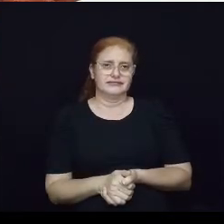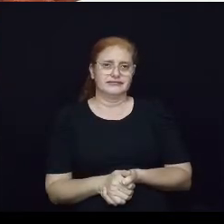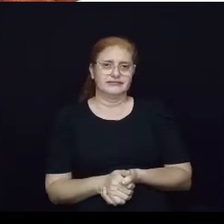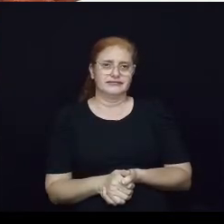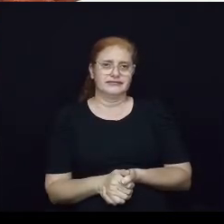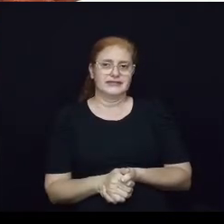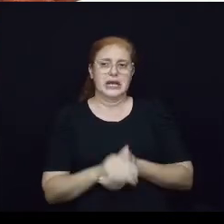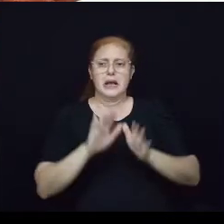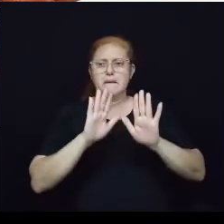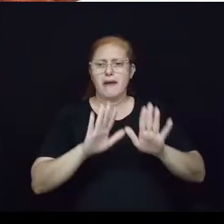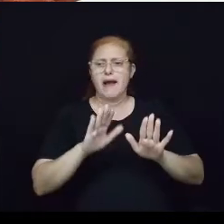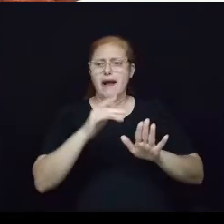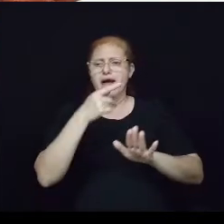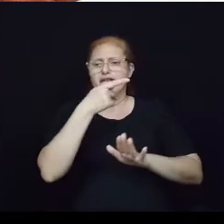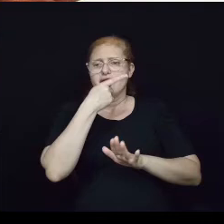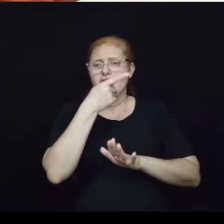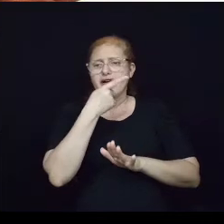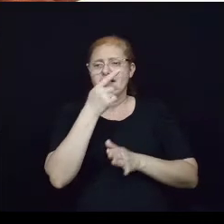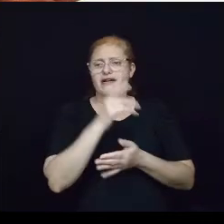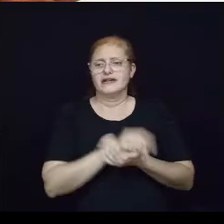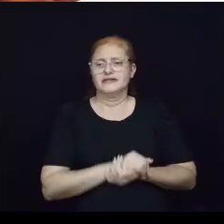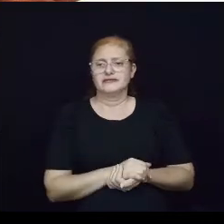Para ser assim, falar...